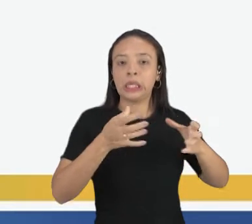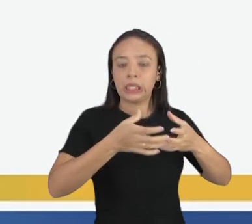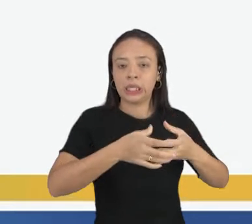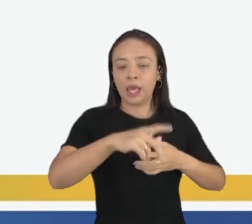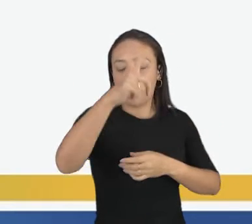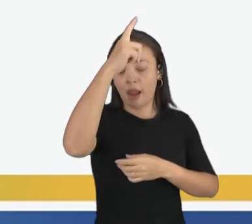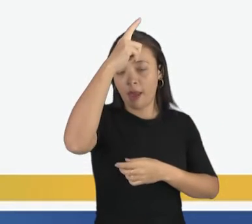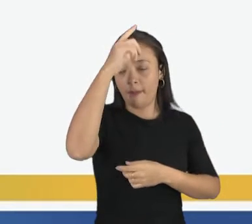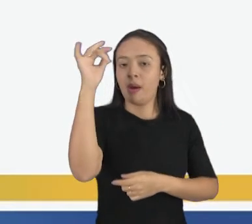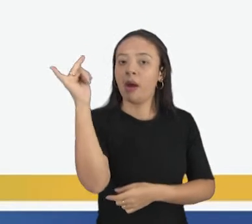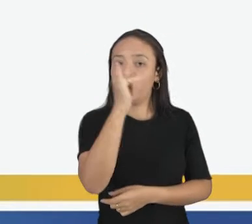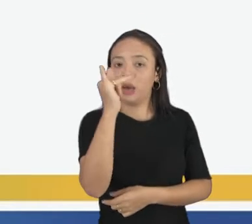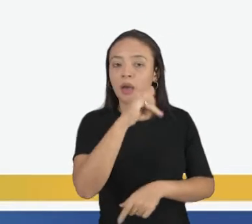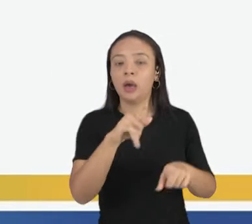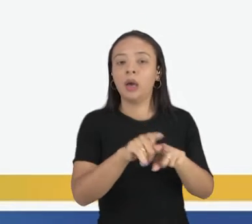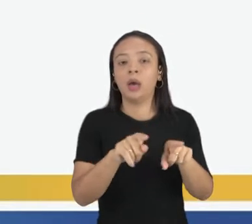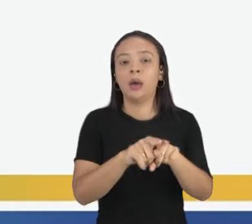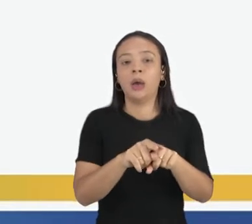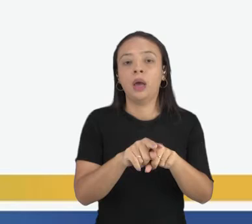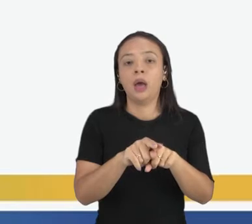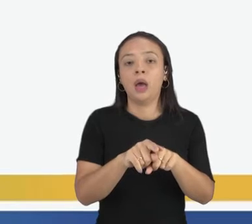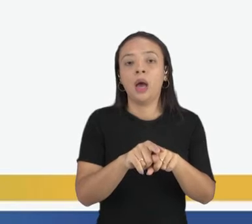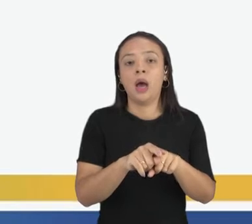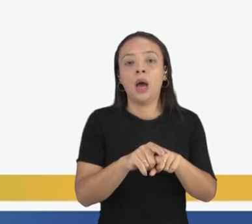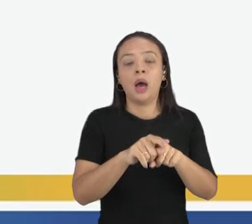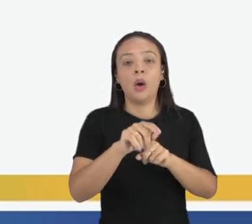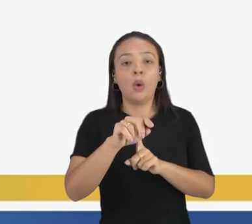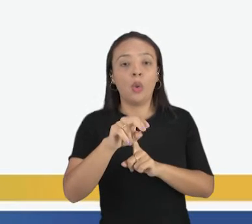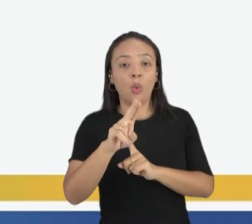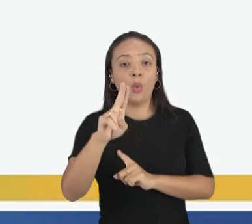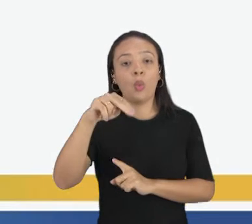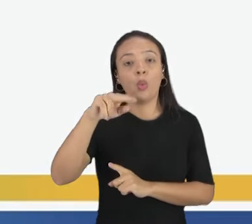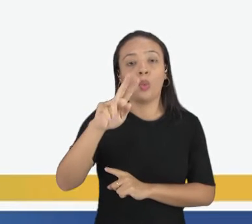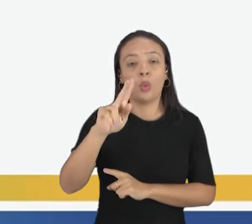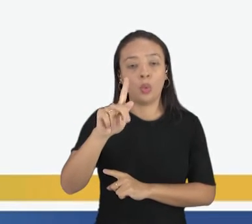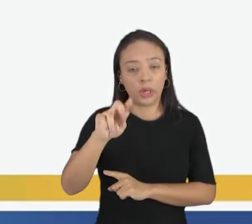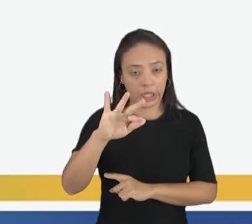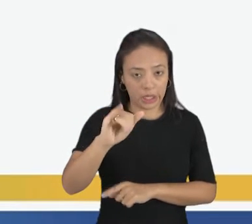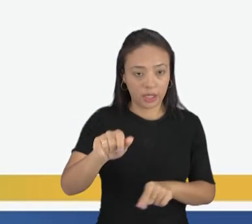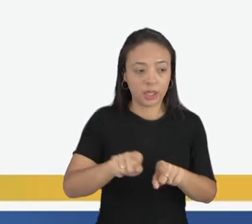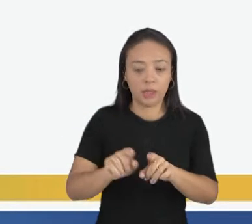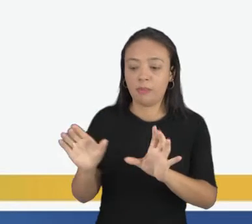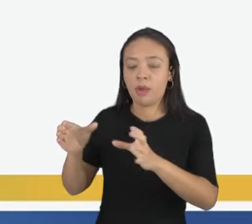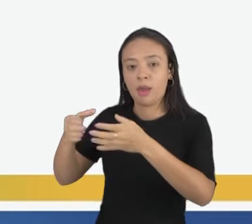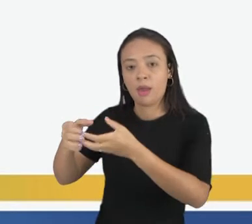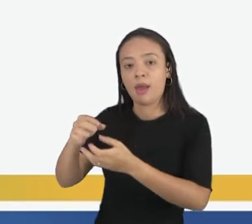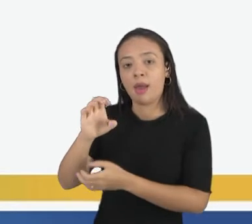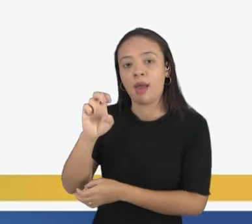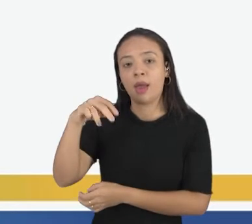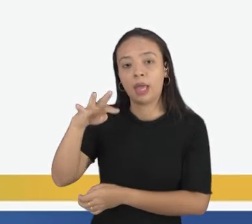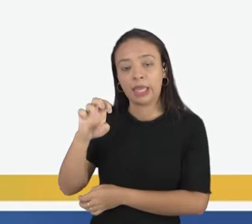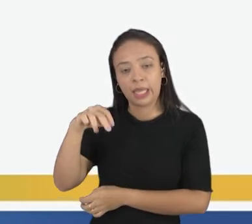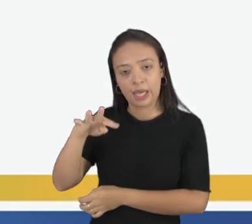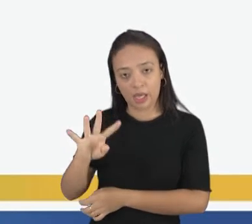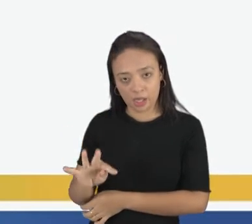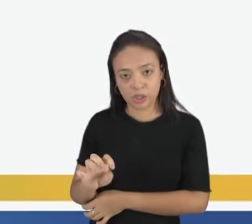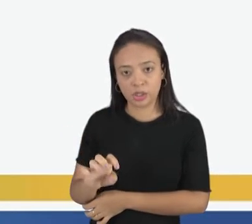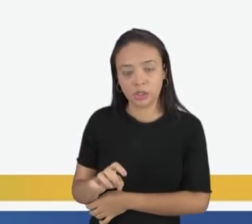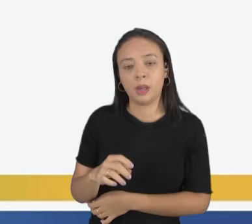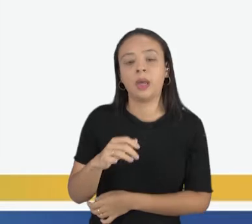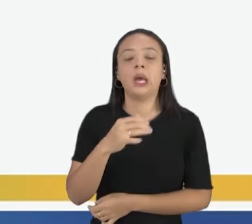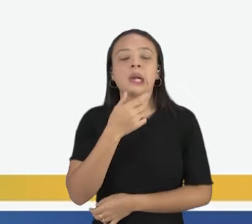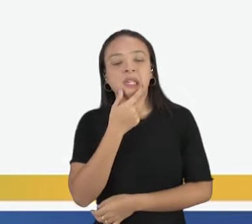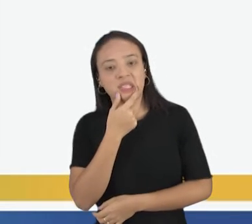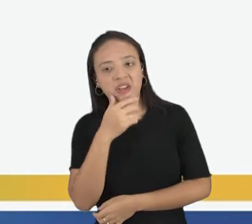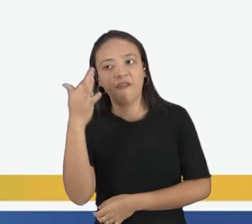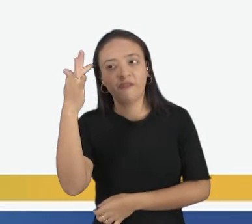Alemanha, Itália e Império Austro-Húngaro, e a Tríplice Entente, Inglaterra, França e Rússia. Depois, né, de um tempo,